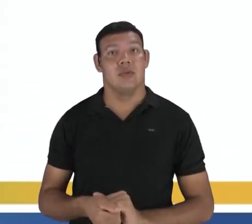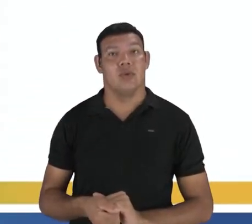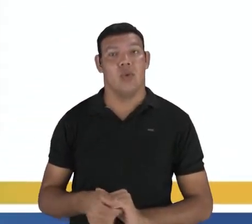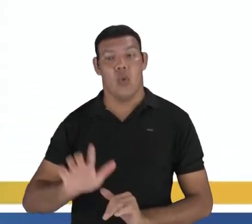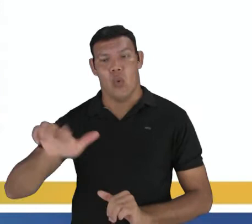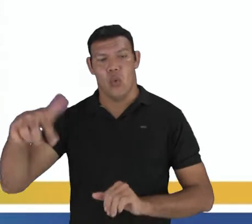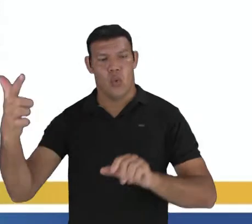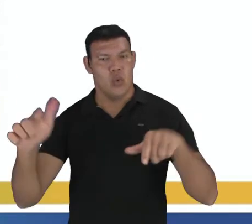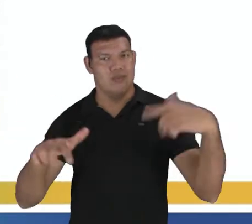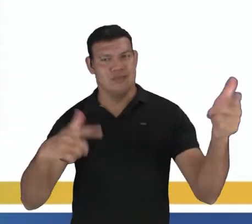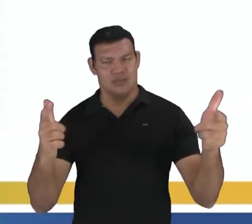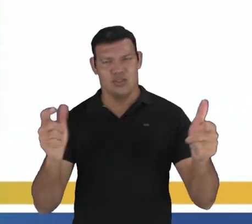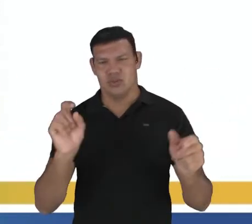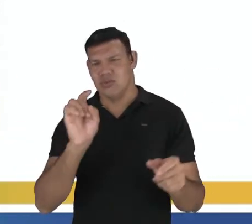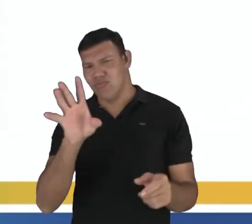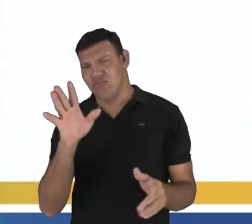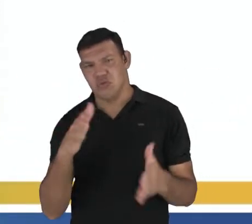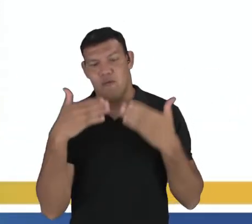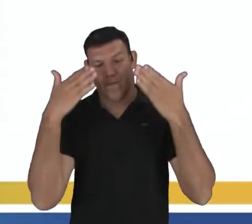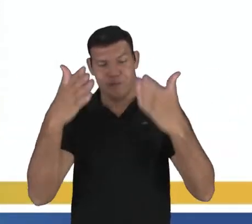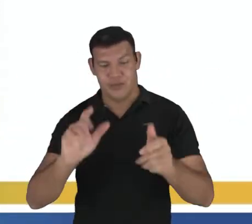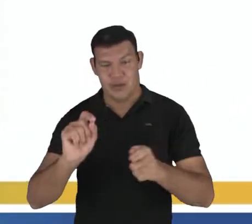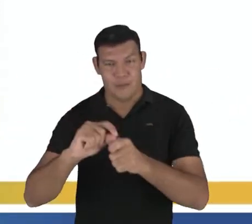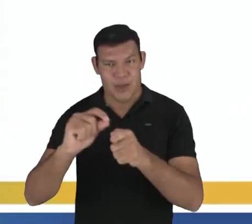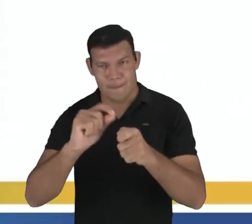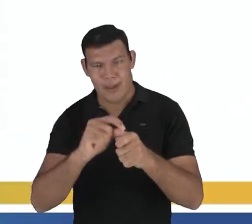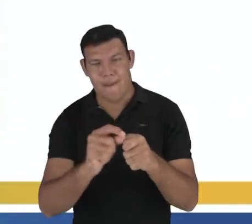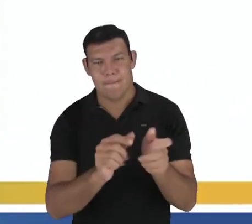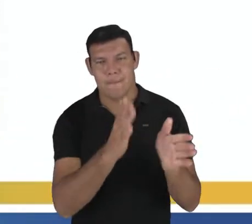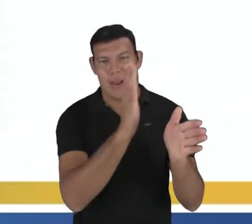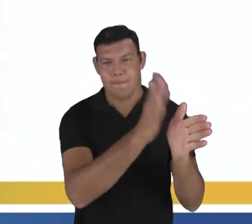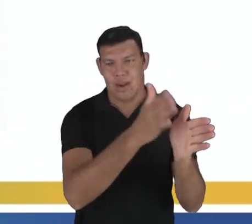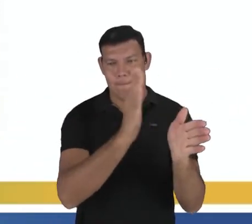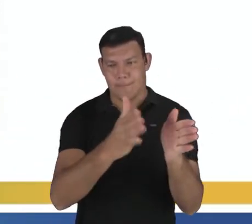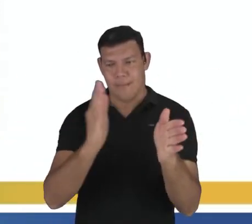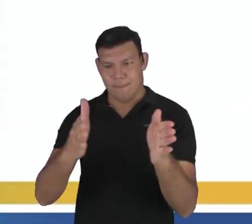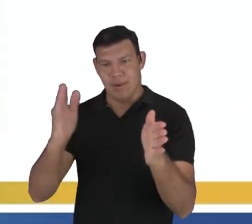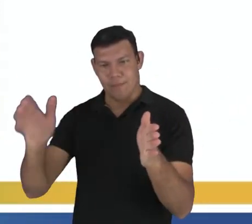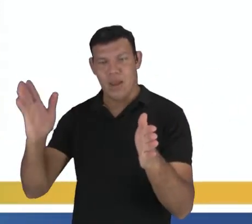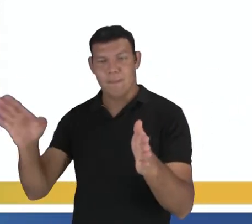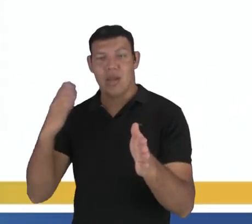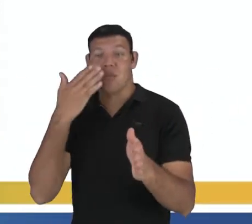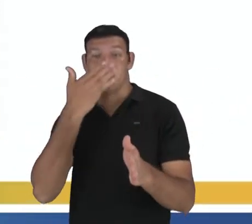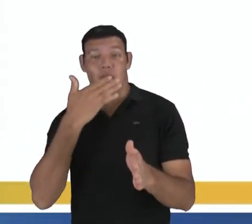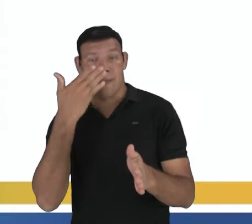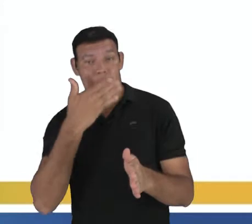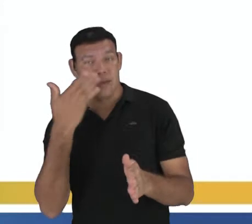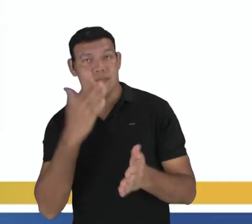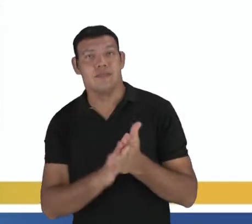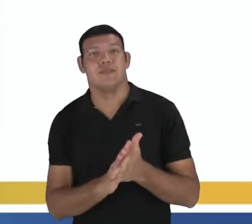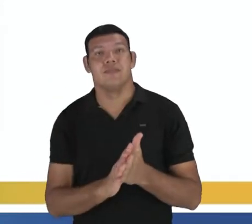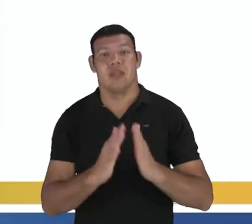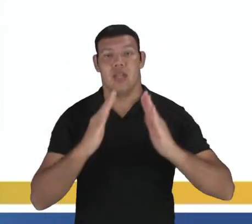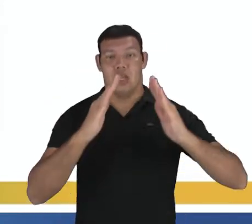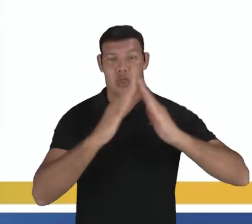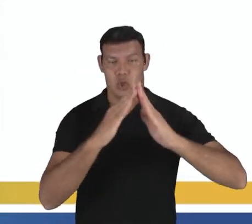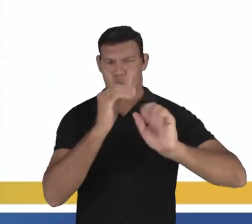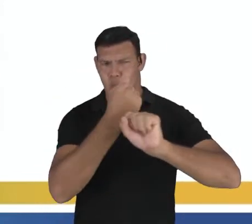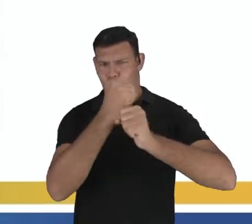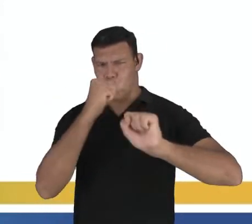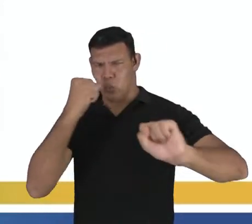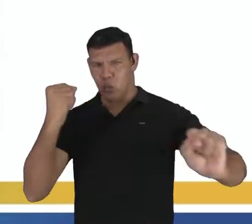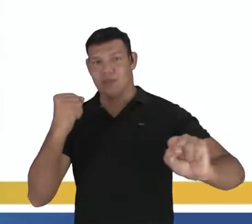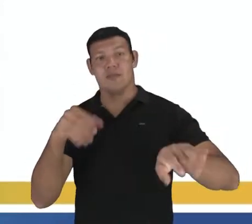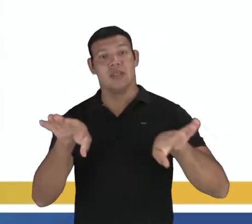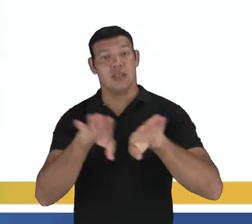no quesito mais assim da produção, né, das etapas da produção do açúcar, a gente tem aí Casa Grande, né, e